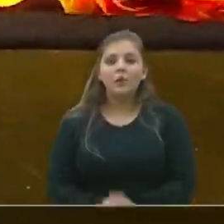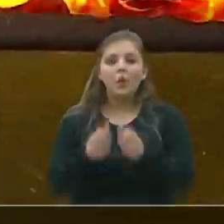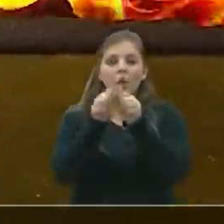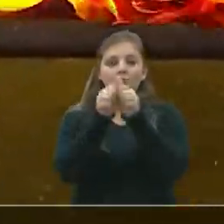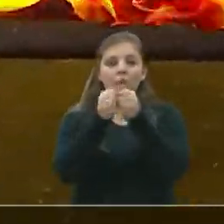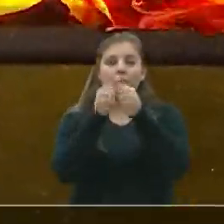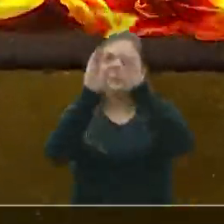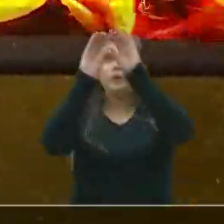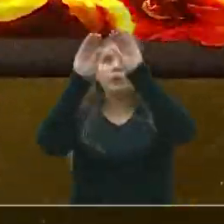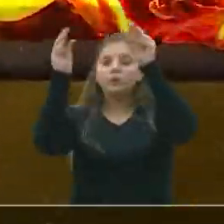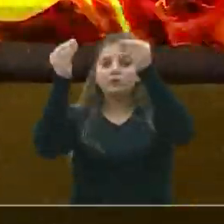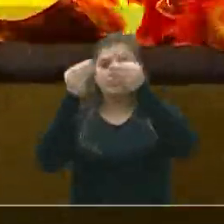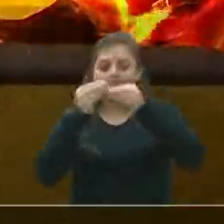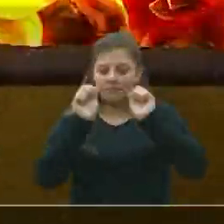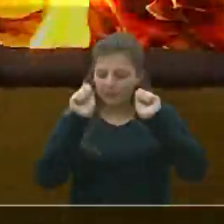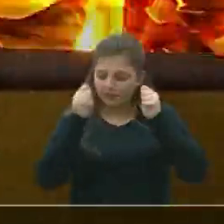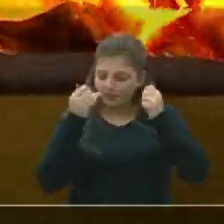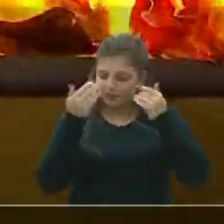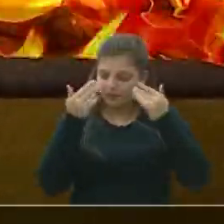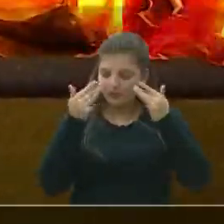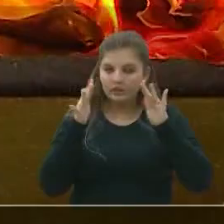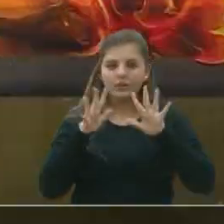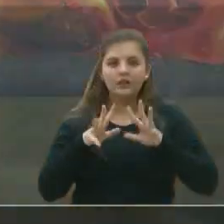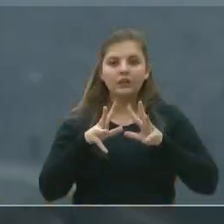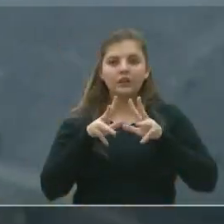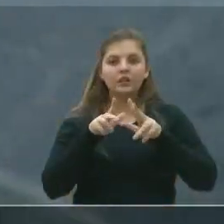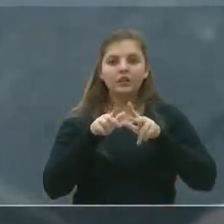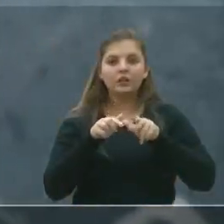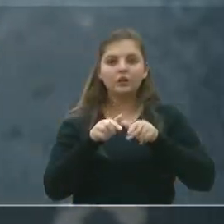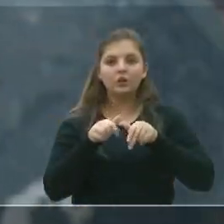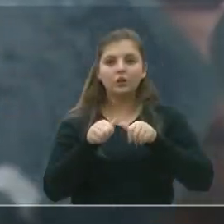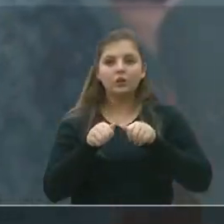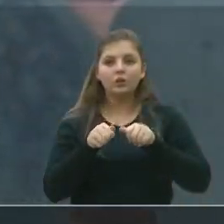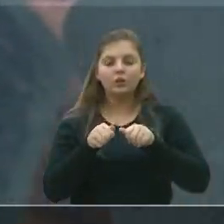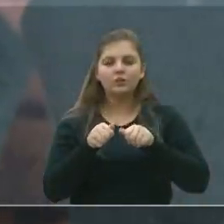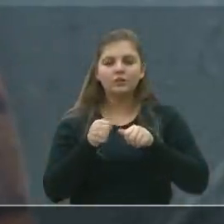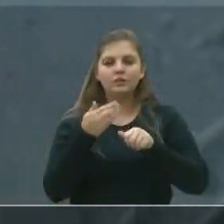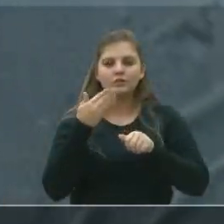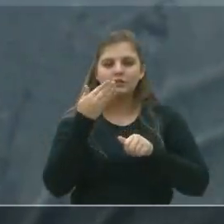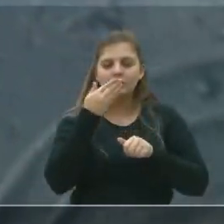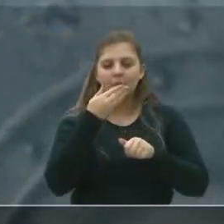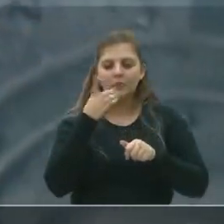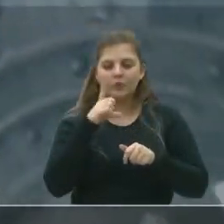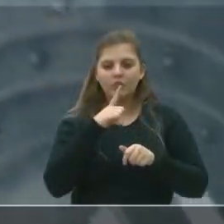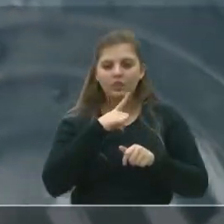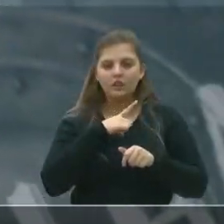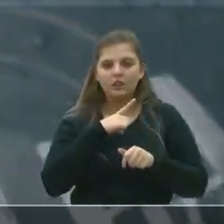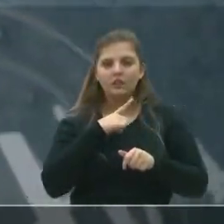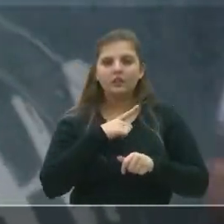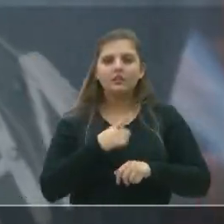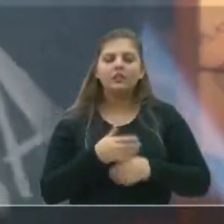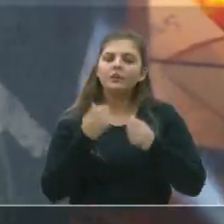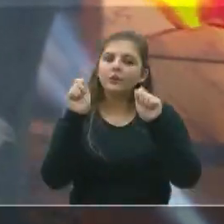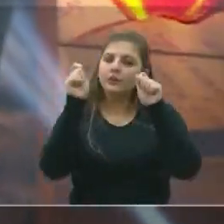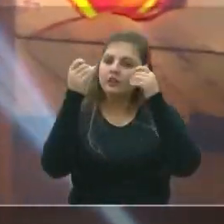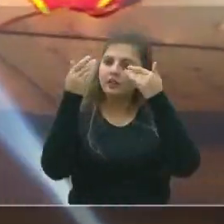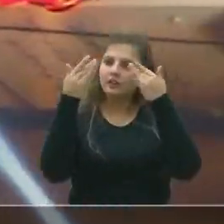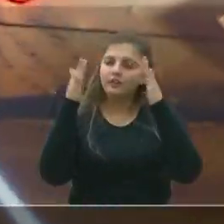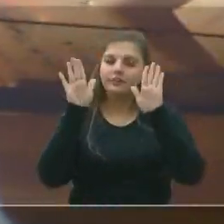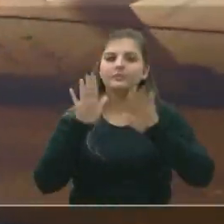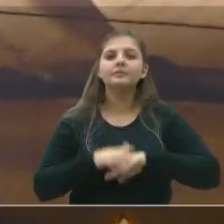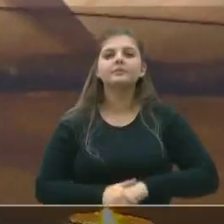Deixes o pão, aleluia. Que contém todo sabor,